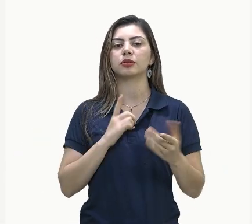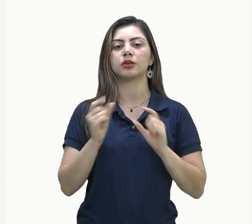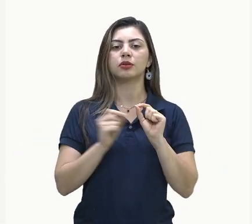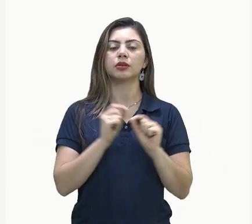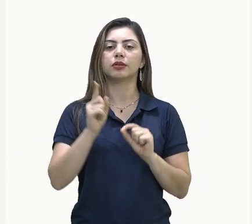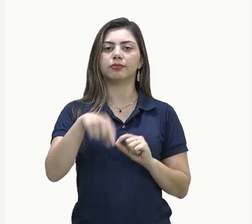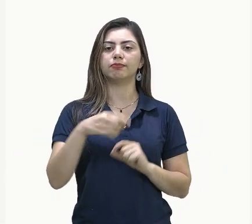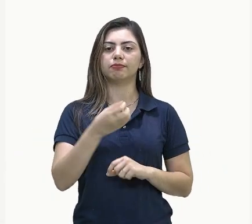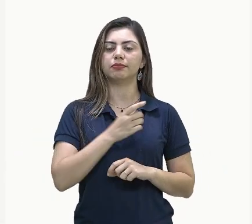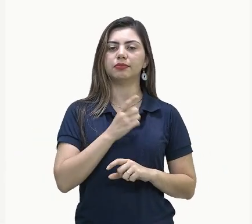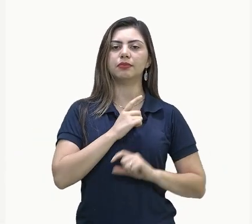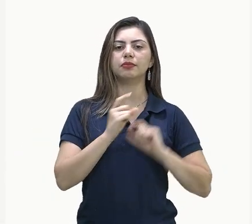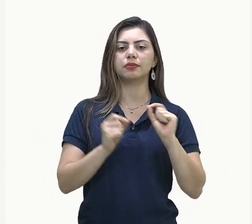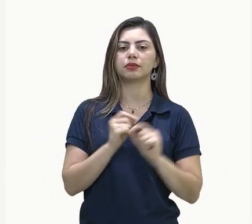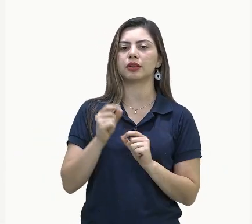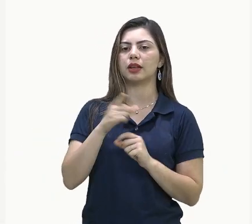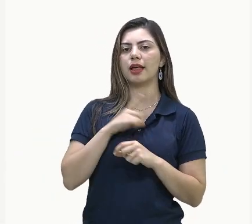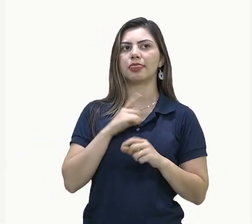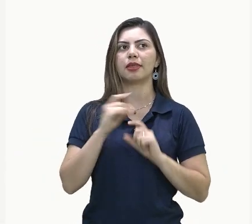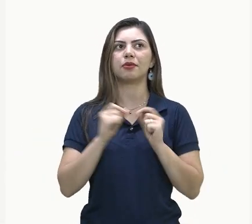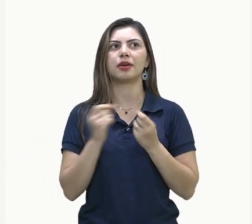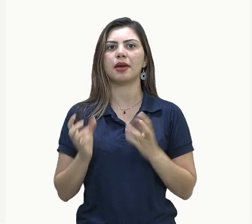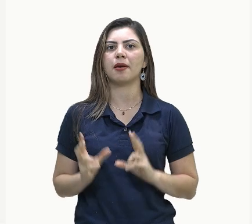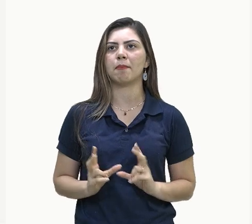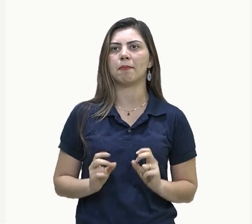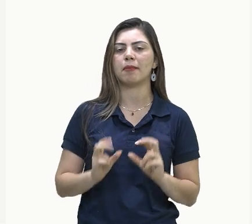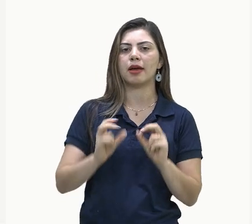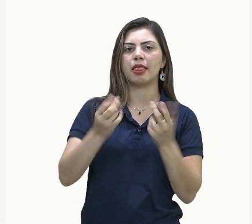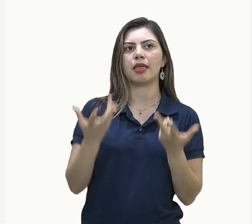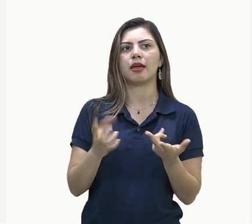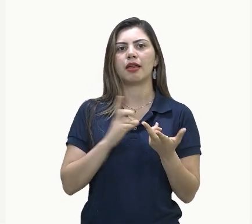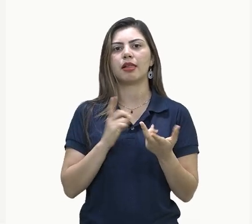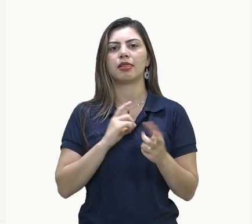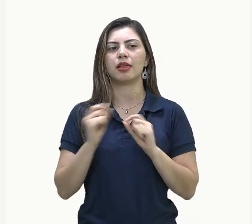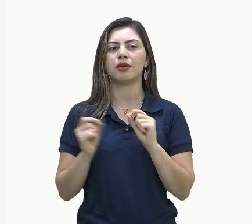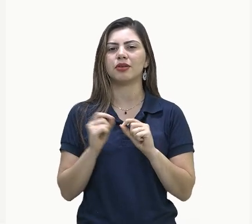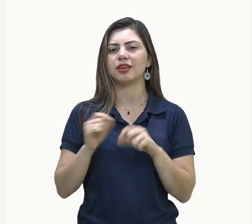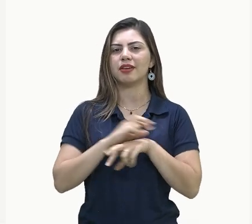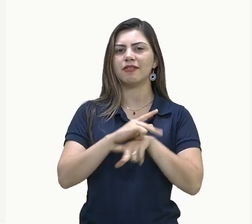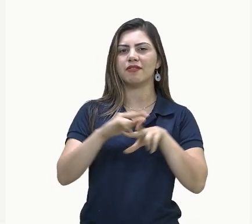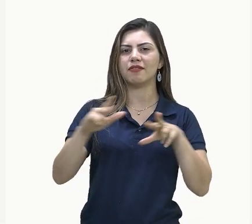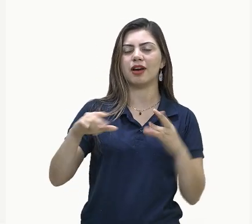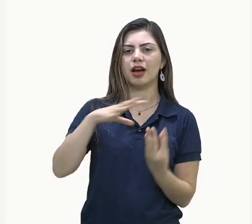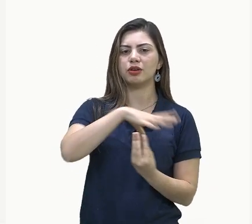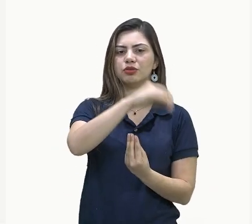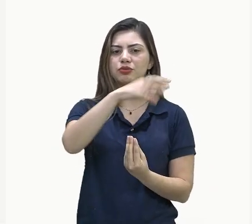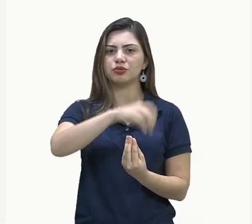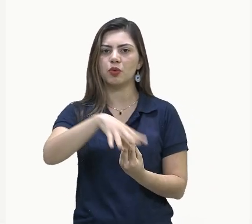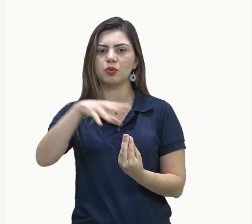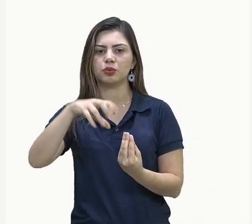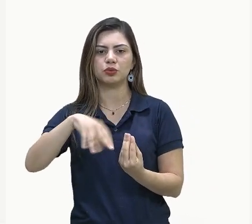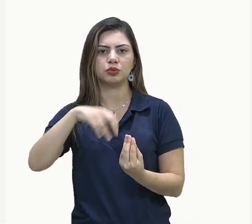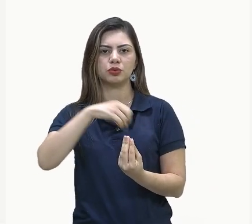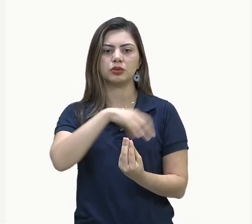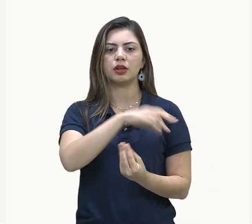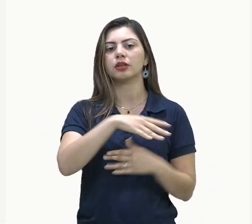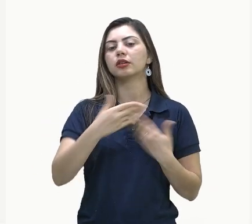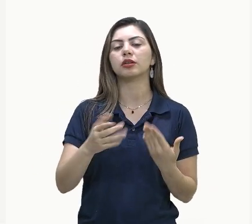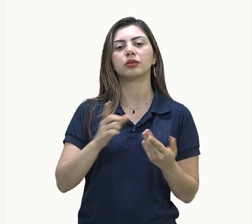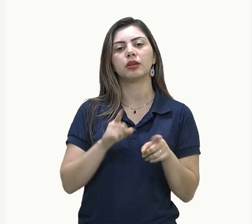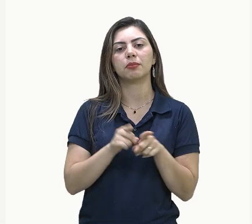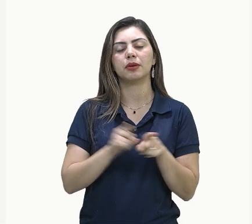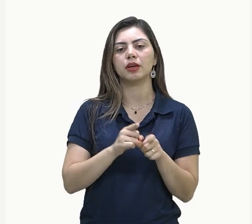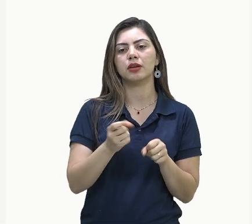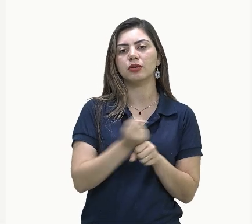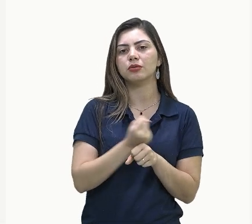que estão presentes no solo, bactérias, fungos, por exemplo, e a ação do tempo. O tempo aqui ele é fundamental para a formação